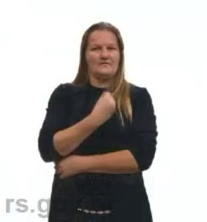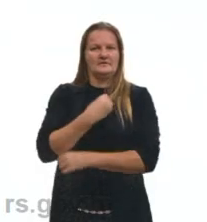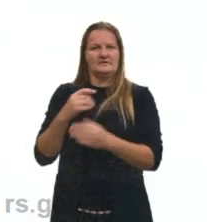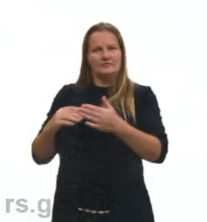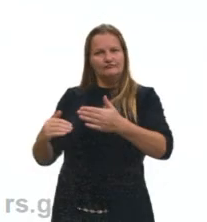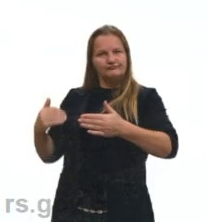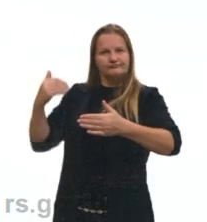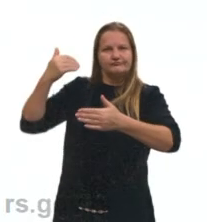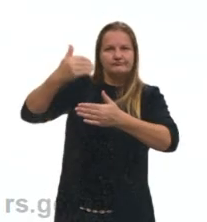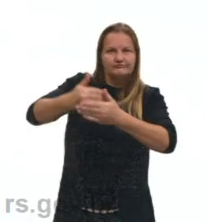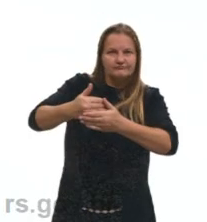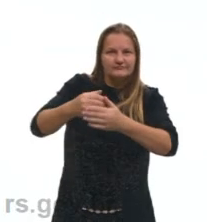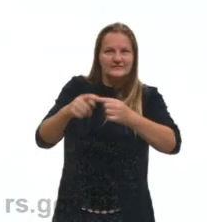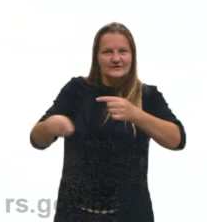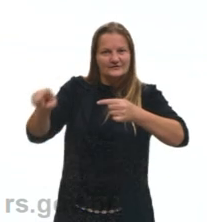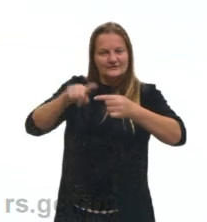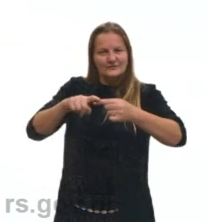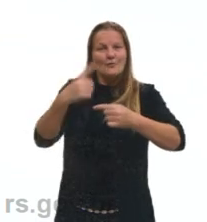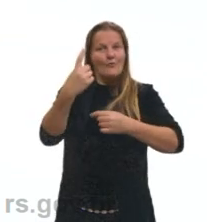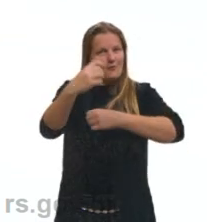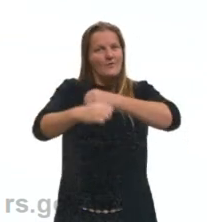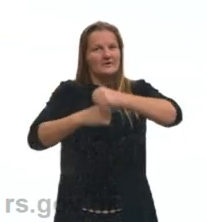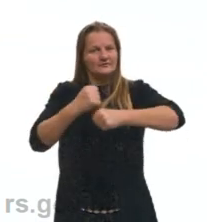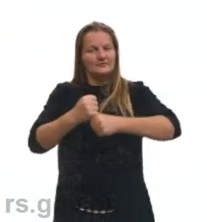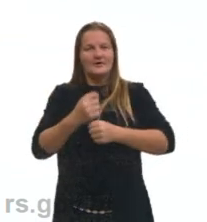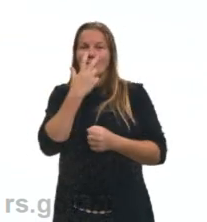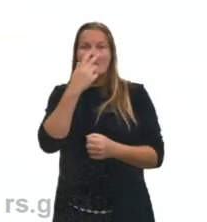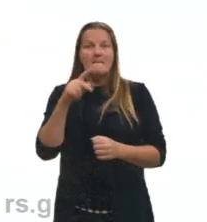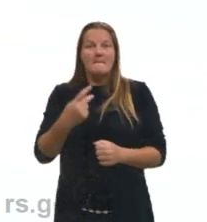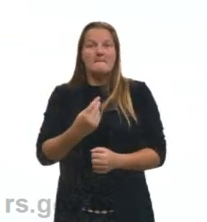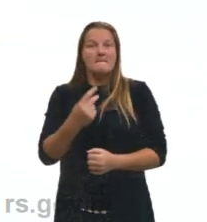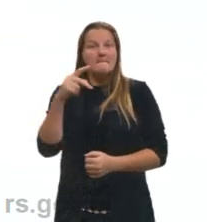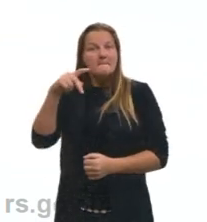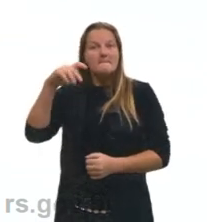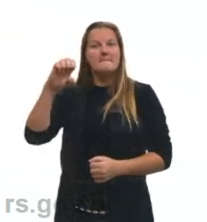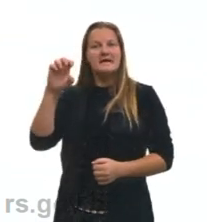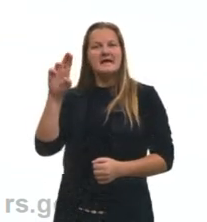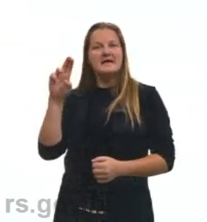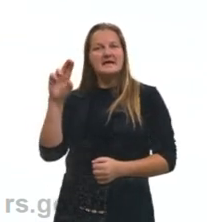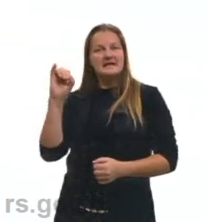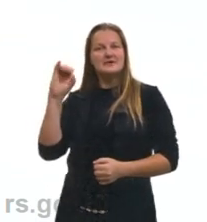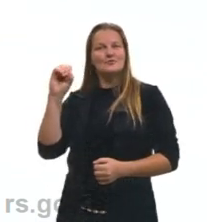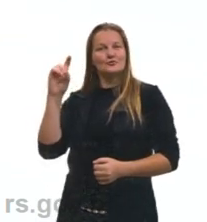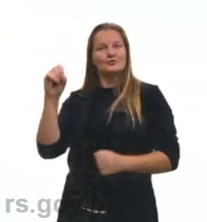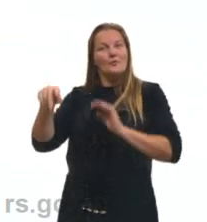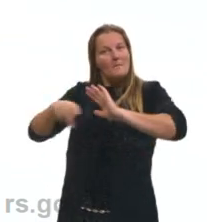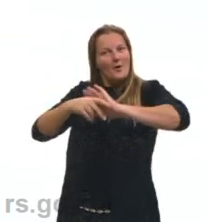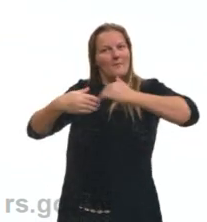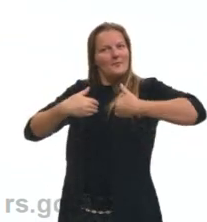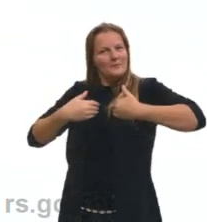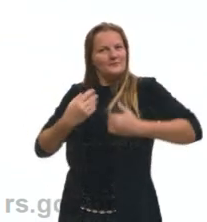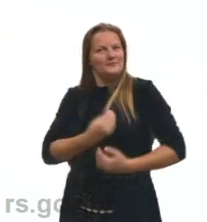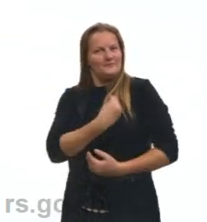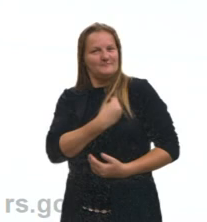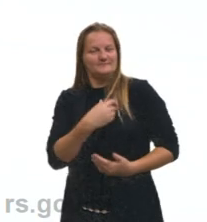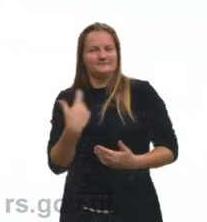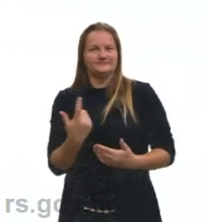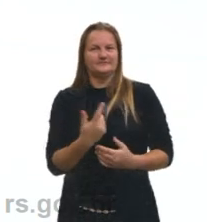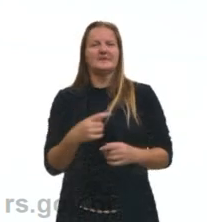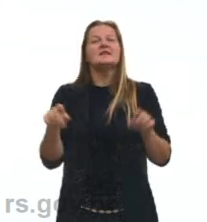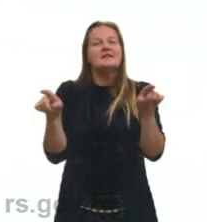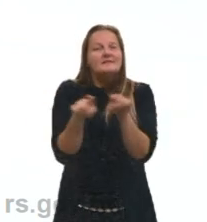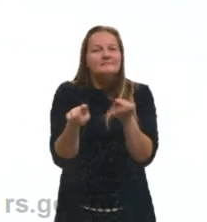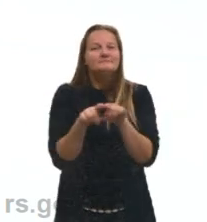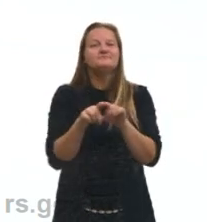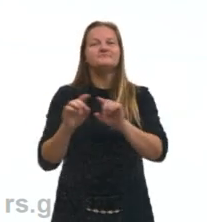ocorre um evento por ano mas é o nosso período né o nosso exemplo de felicidade esses um exemplo a nossa vida